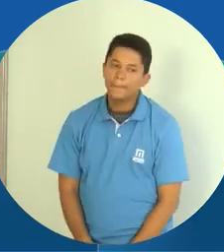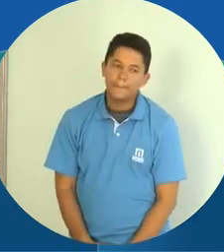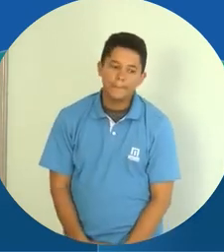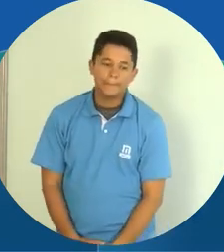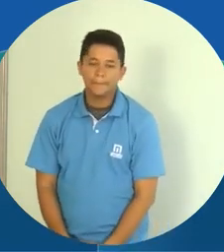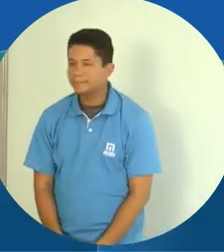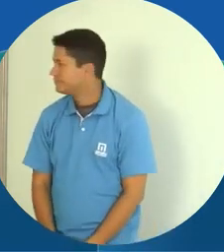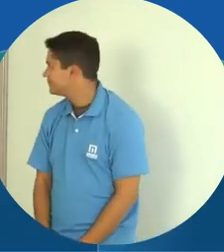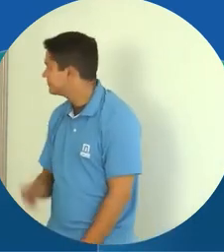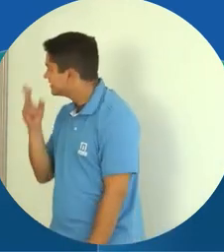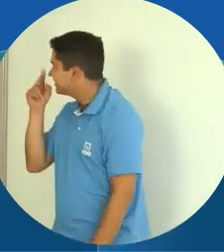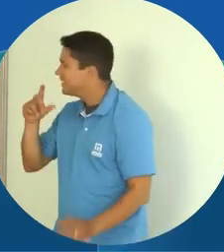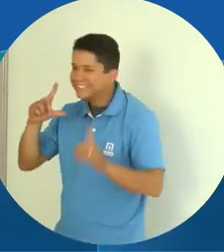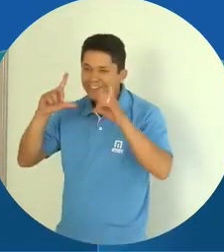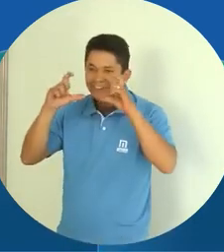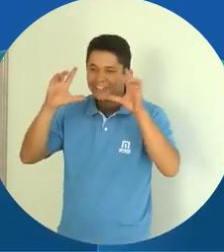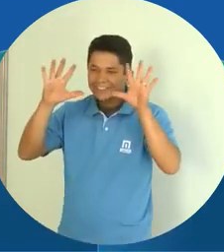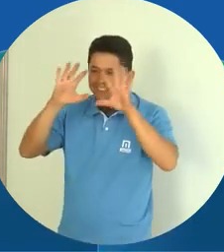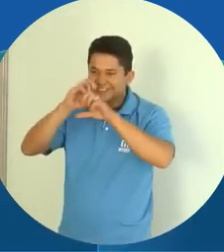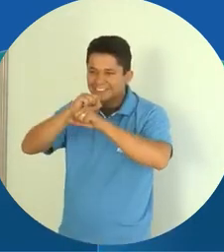Acho que a foto ficou um pouquinho escura,